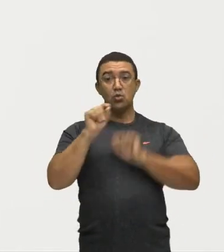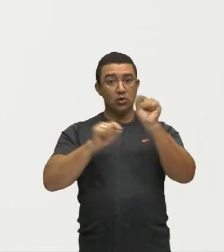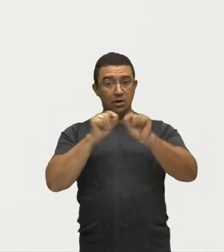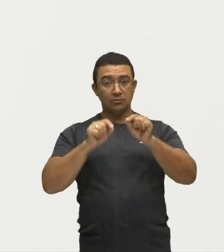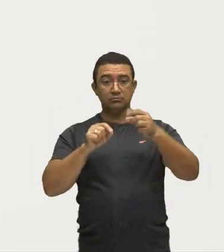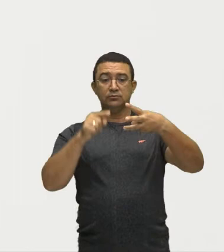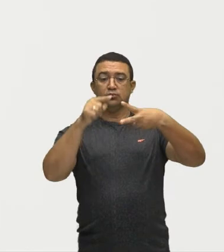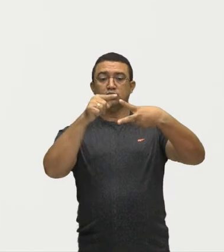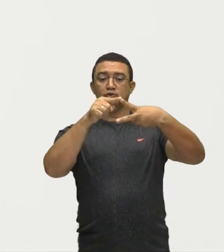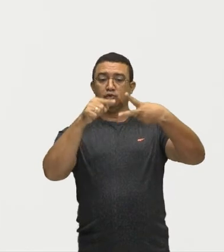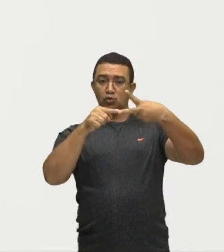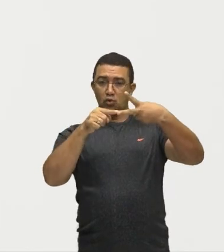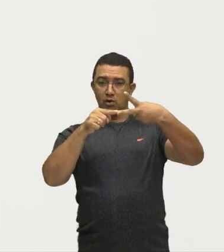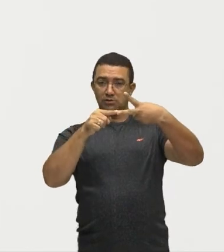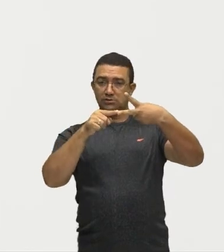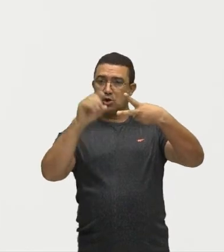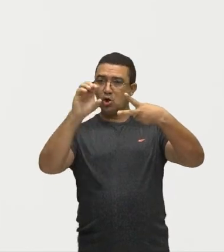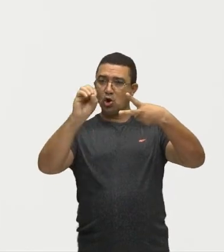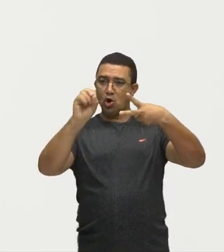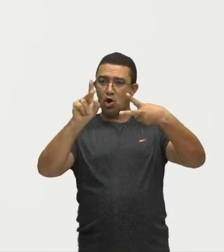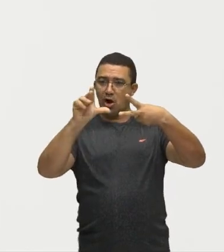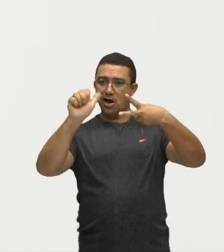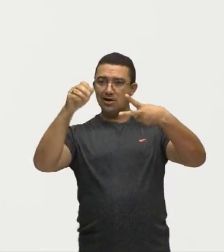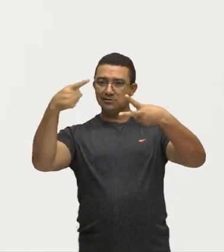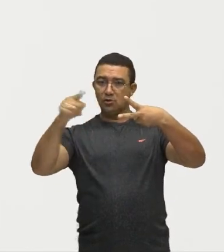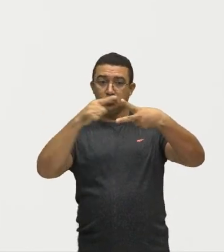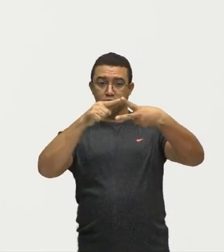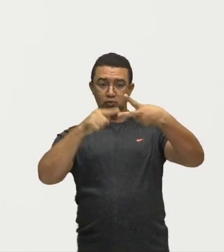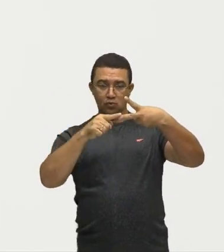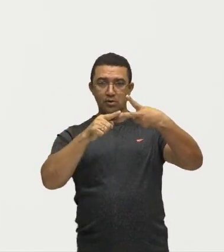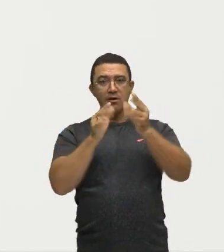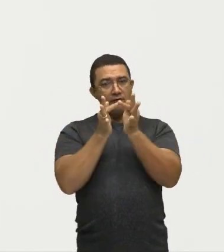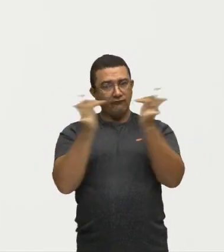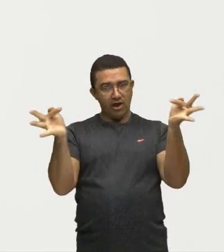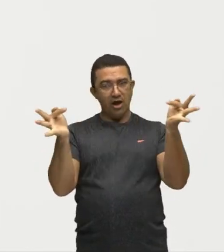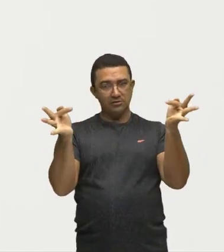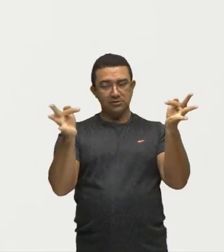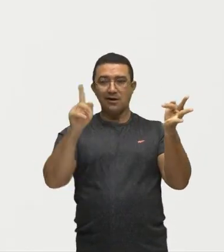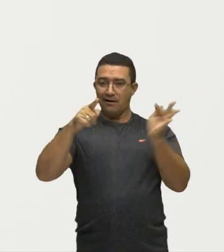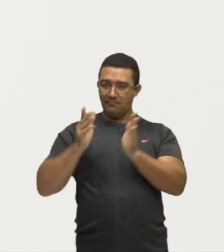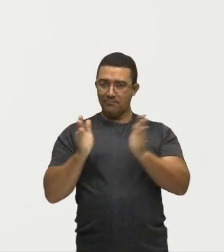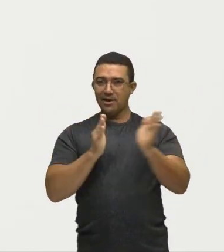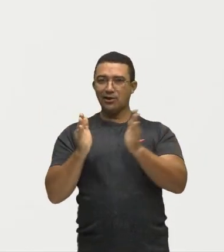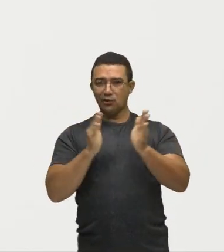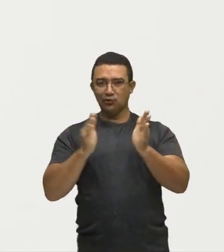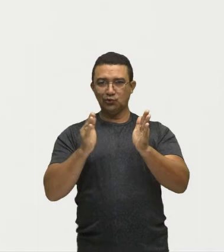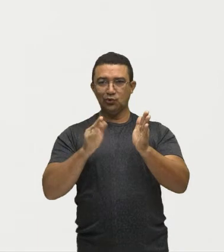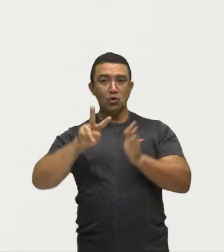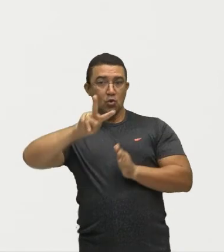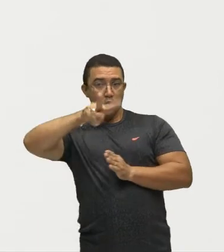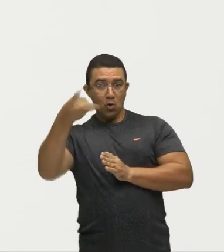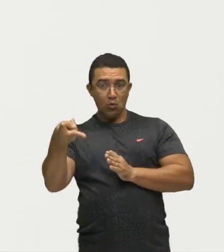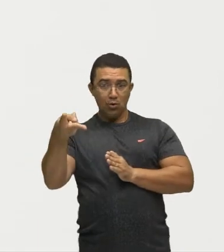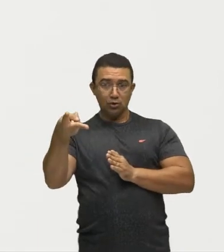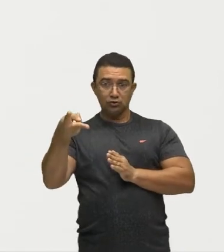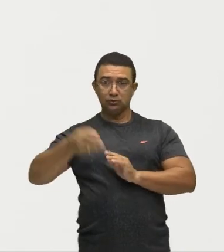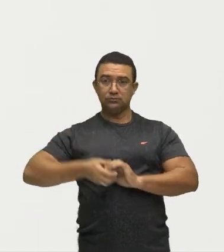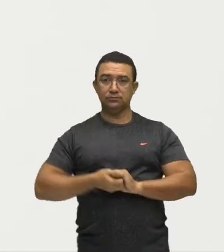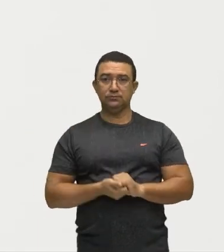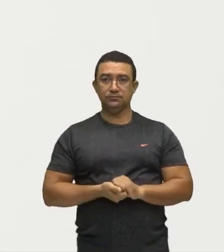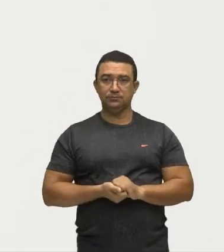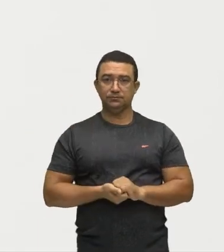2 orações, então ele vai ser caracterizado por ser um período composto.